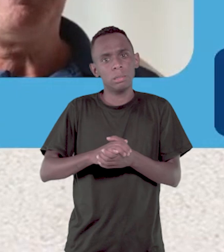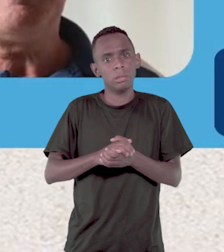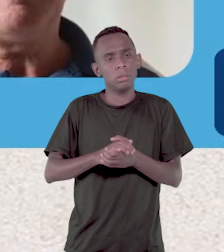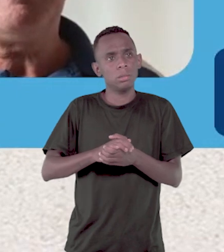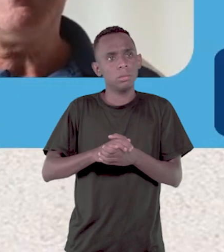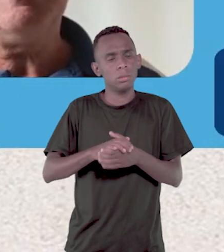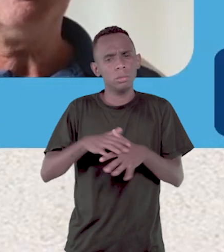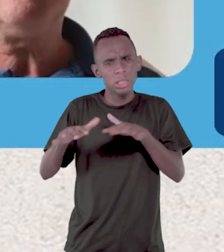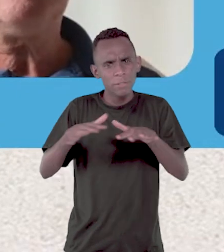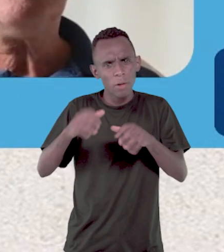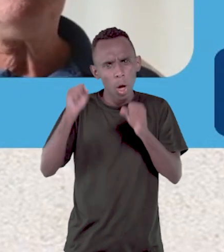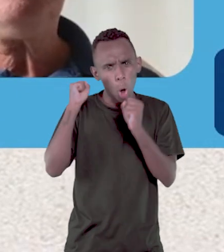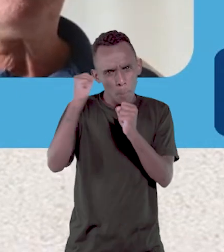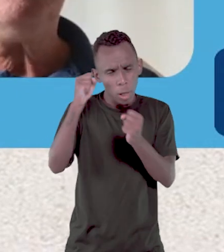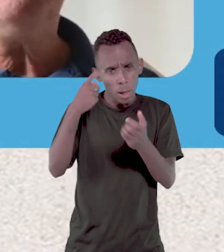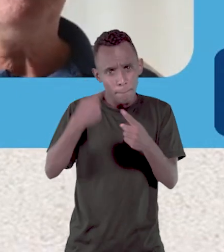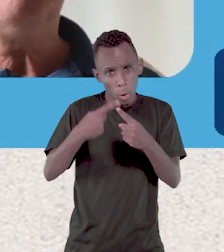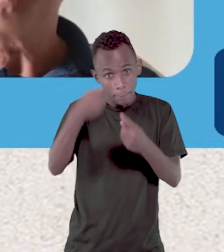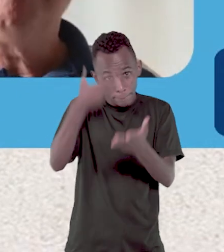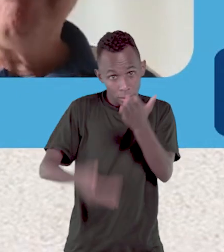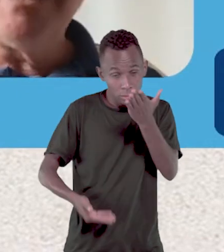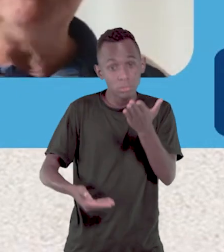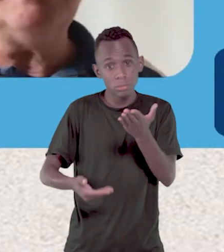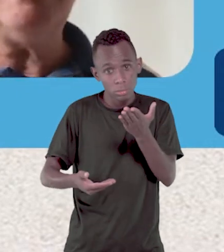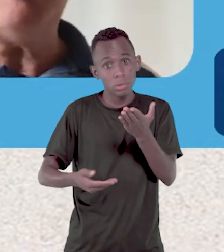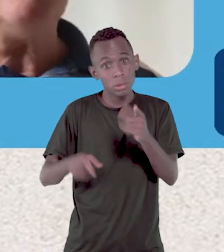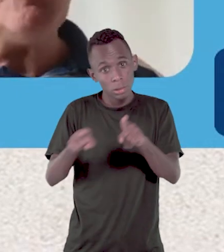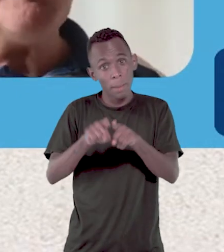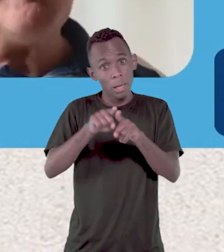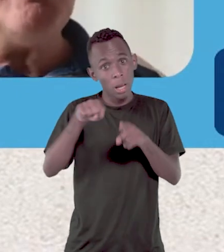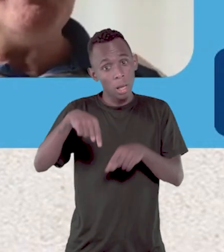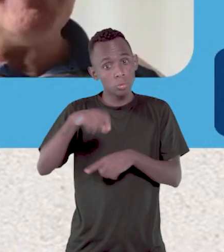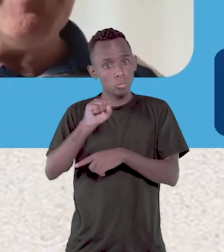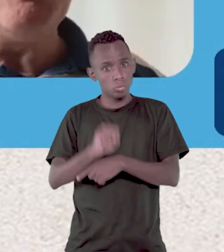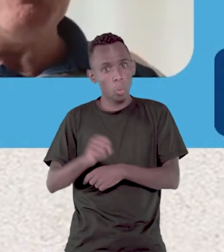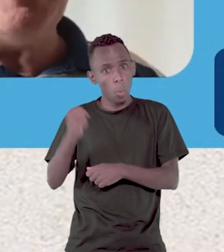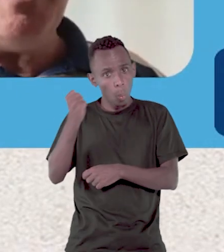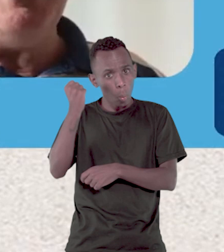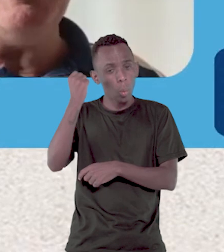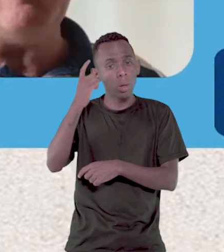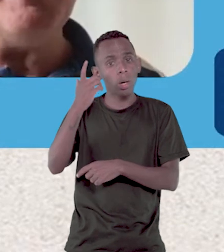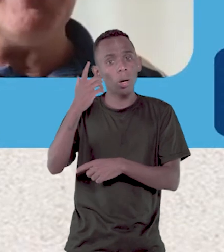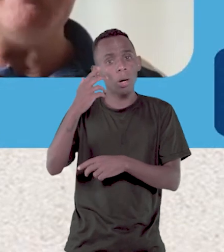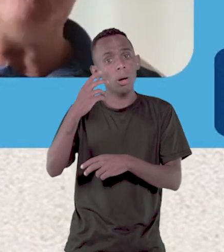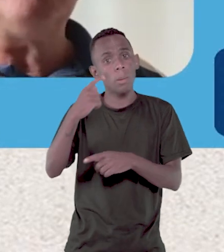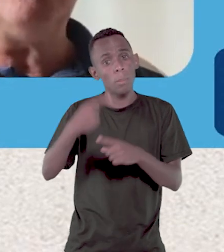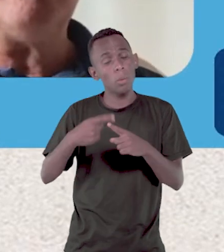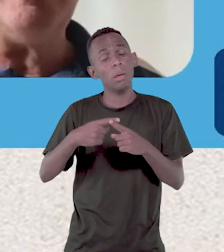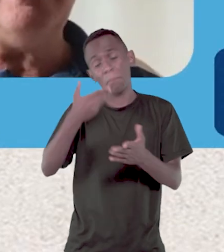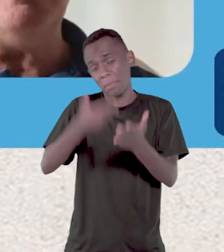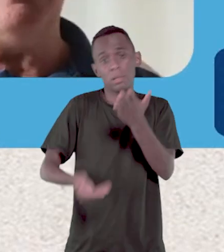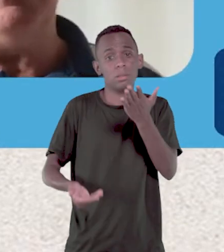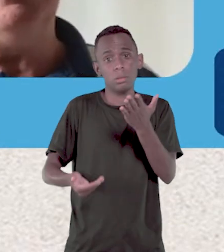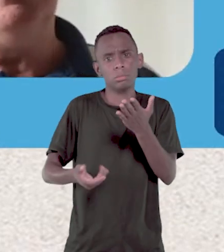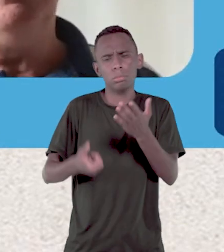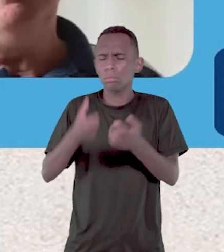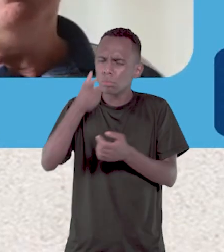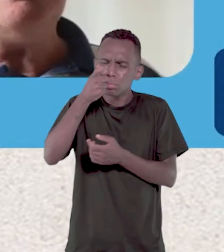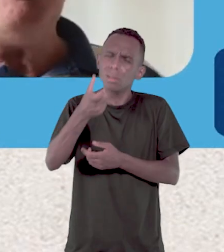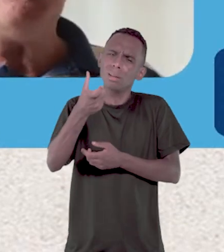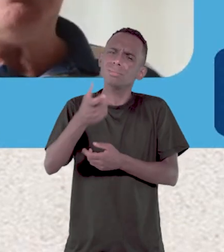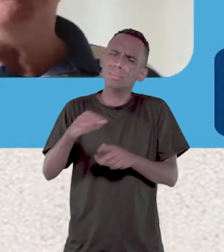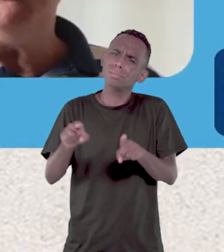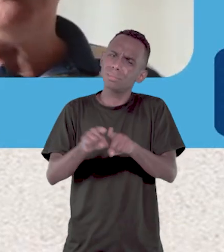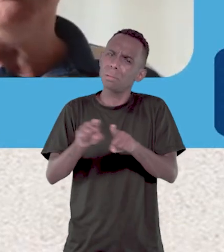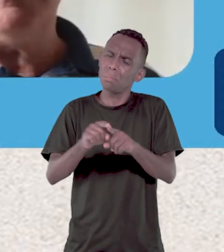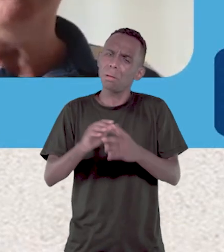Aquela revolução que eles comemoram que perderam? Exatamente. Assim como no Rio Grande do Sul também, né, comemoram a revolução que perderam, né?